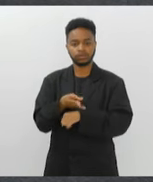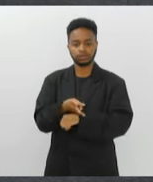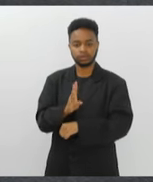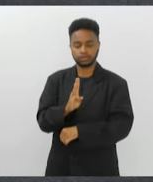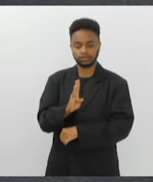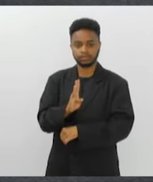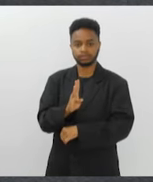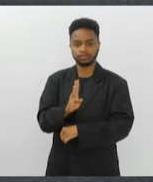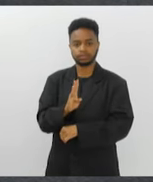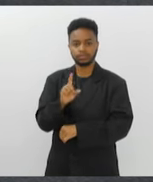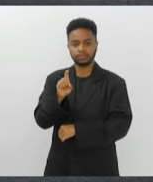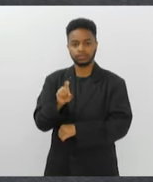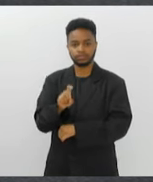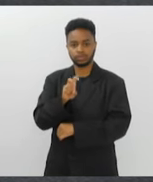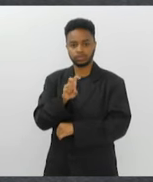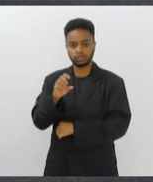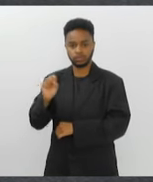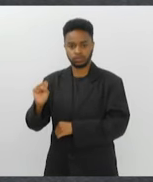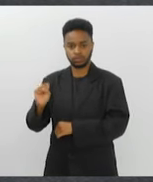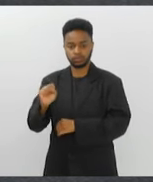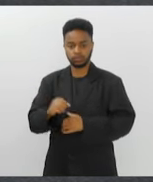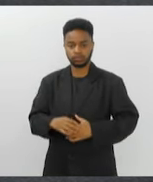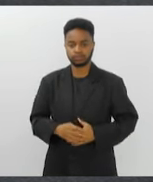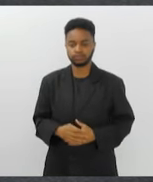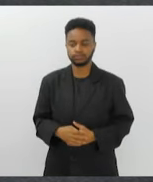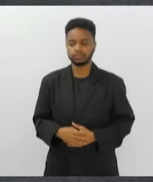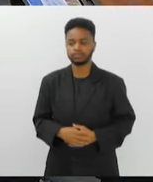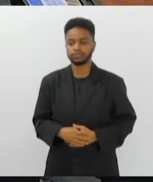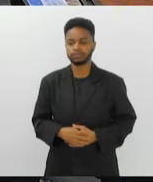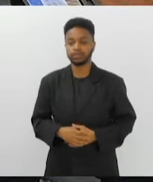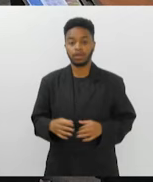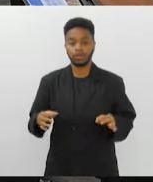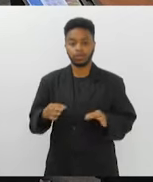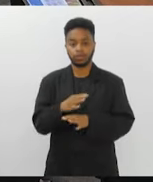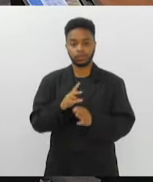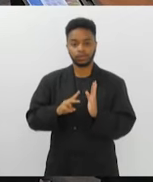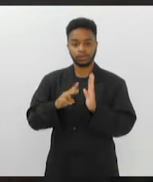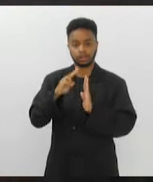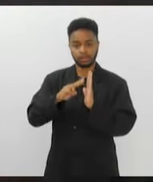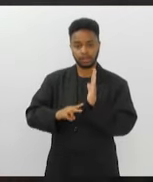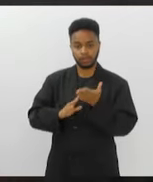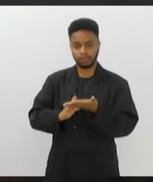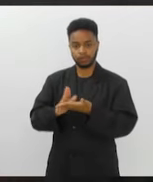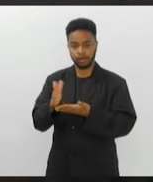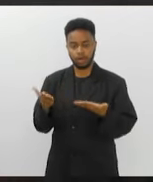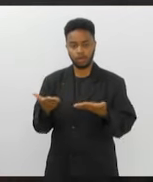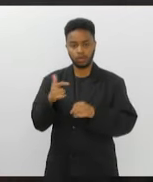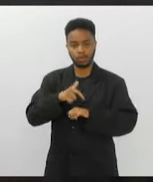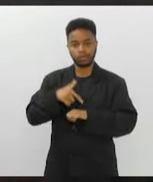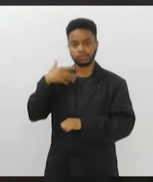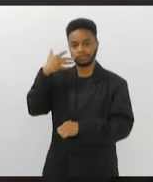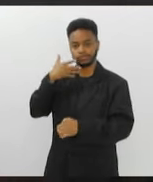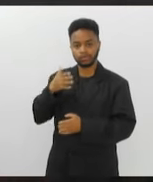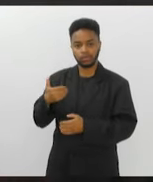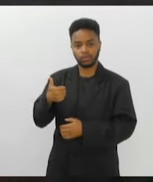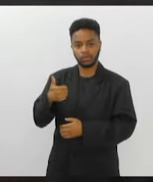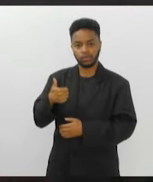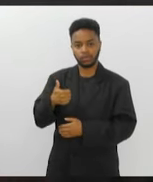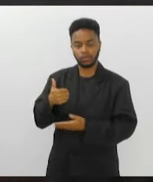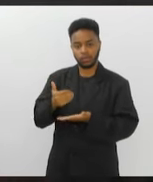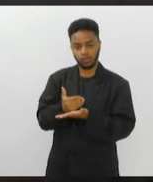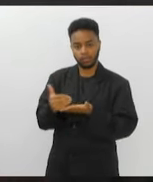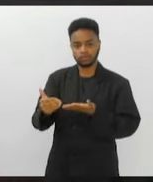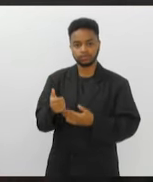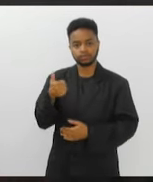15 horas e 58 minutos. Lida e aprovada a ata, passa seu expediente inicial. Primeiro orador